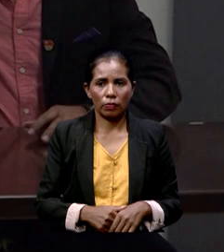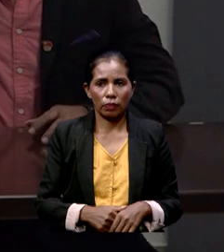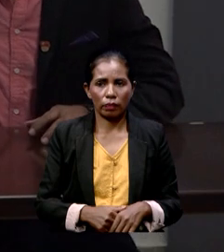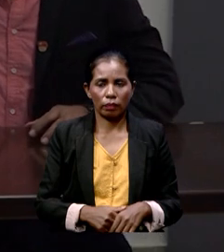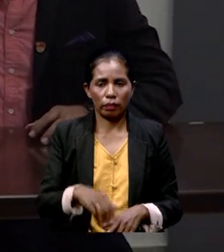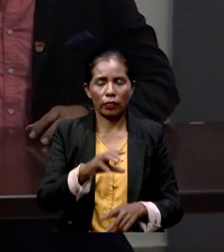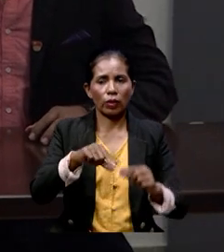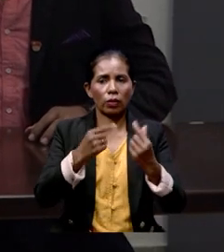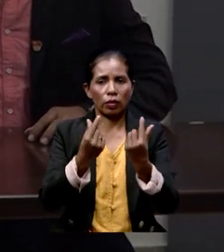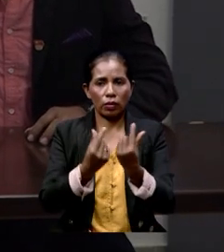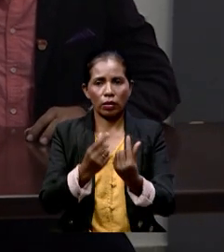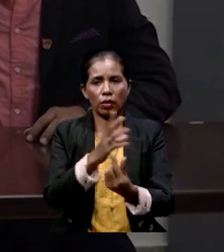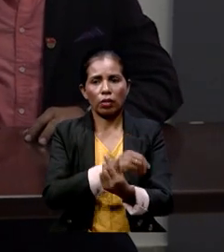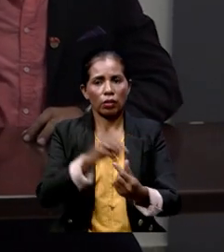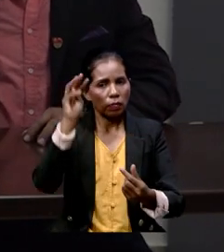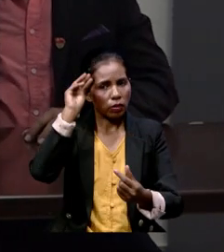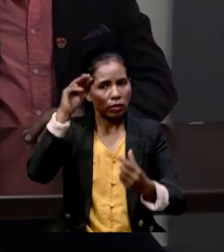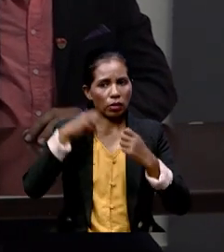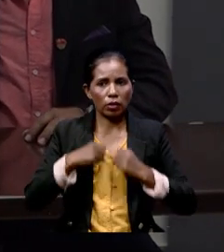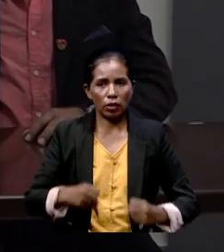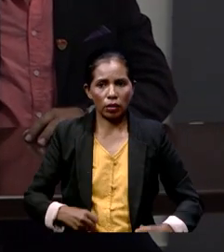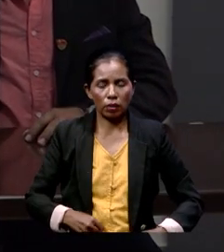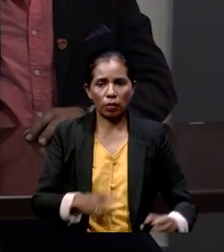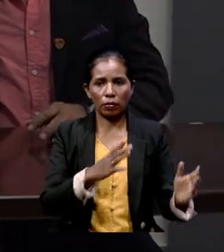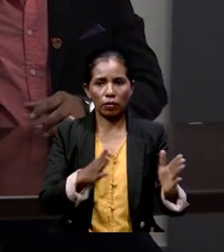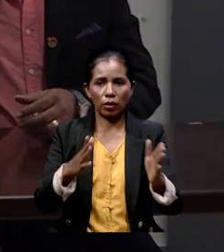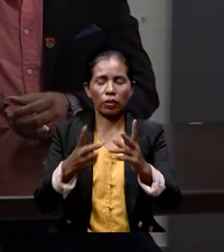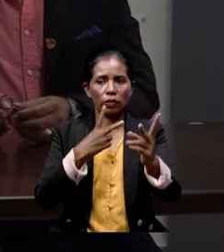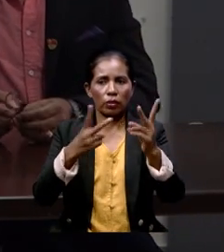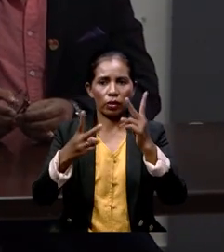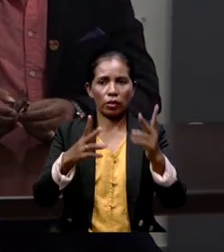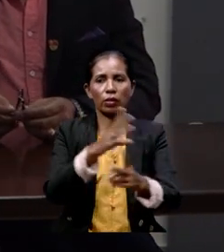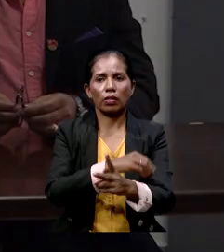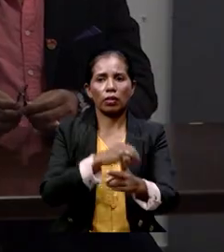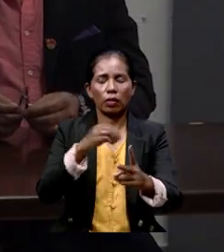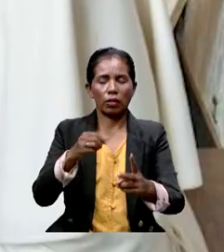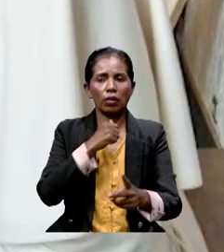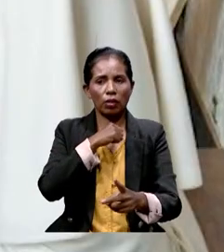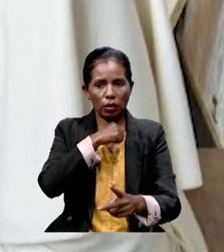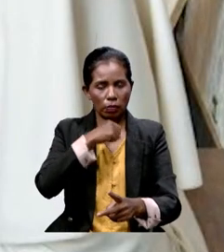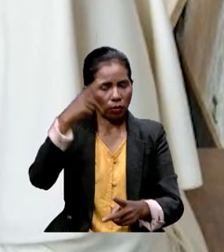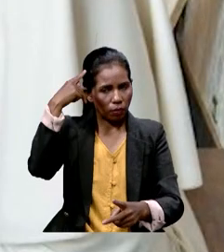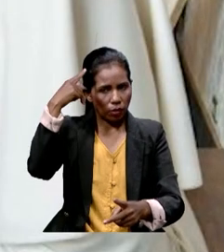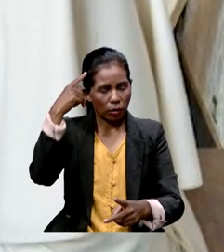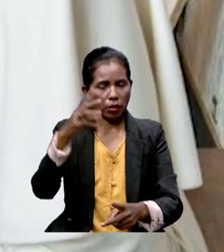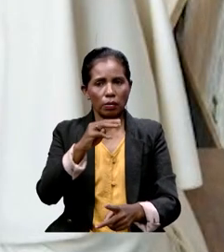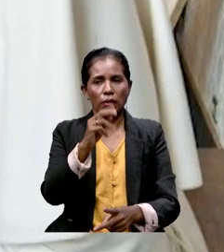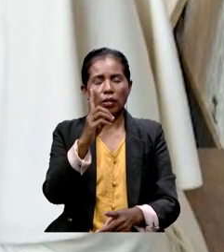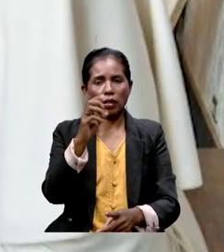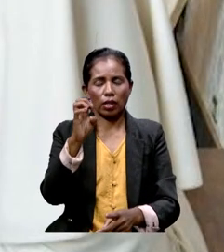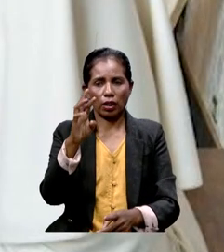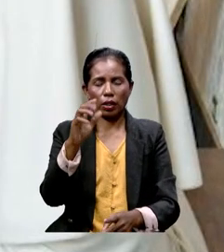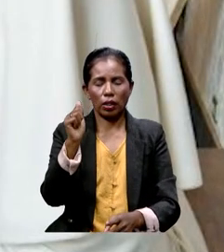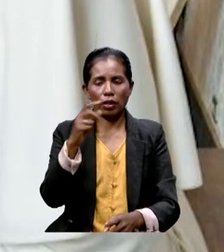Coordenador da equipa integrada Ministério da Saúde para a preparação visita Sua Santidade Papa Francisco Madalena Hanjam